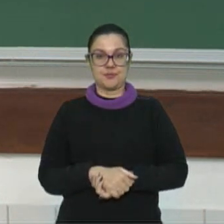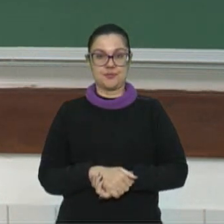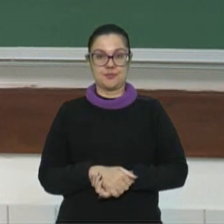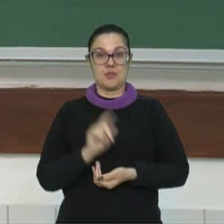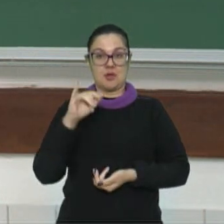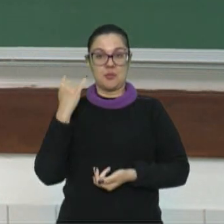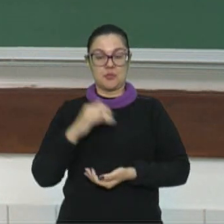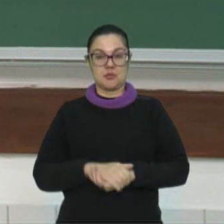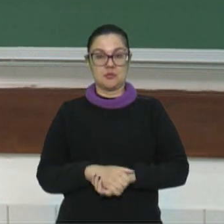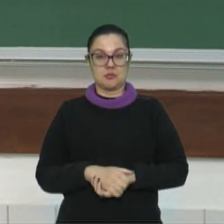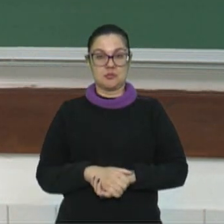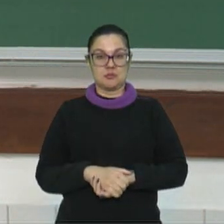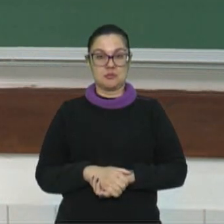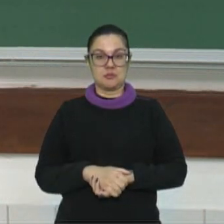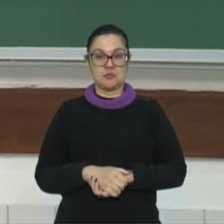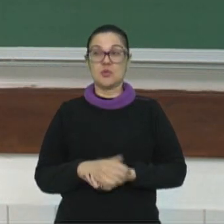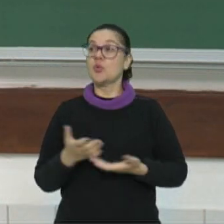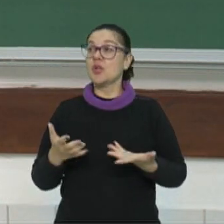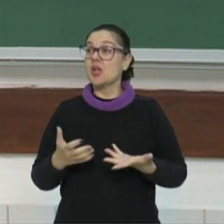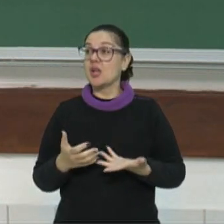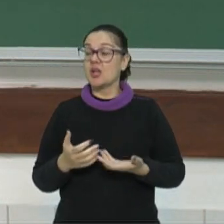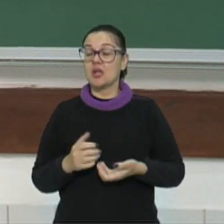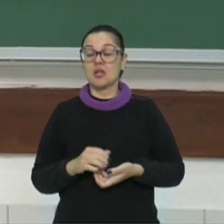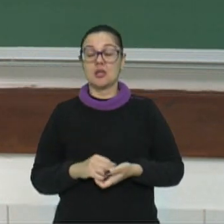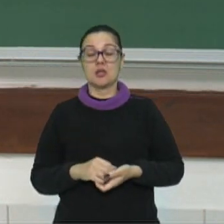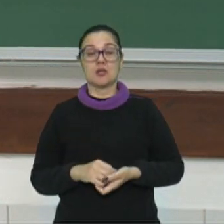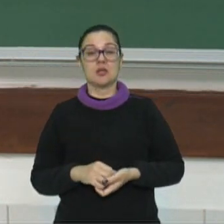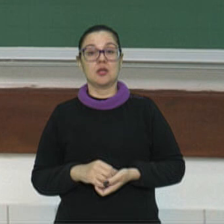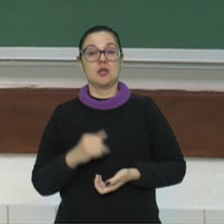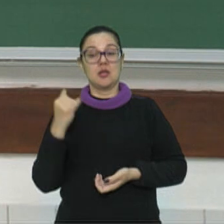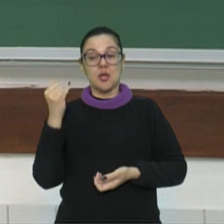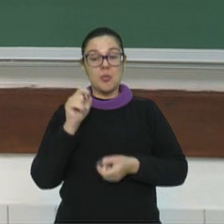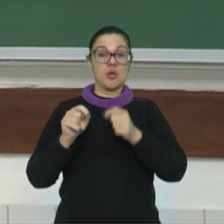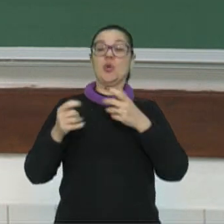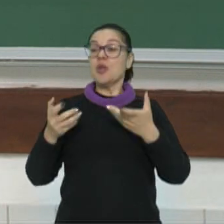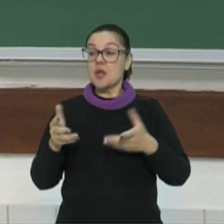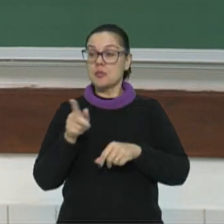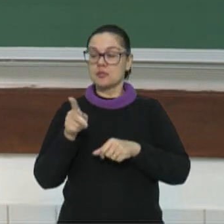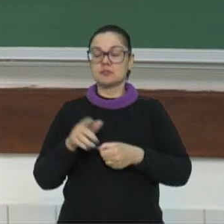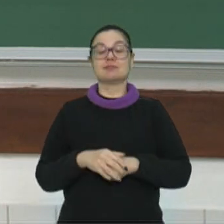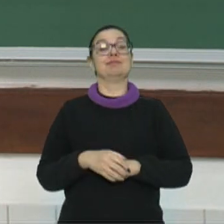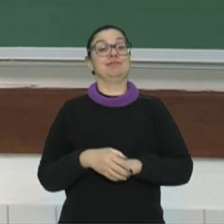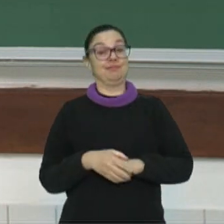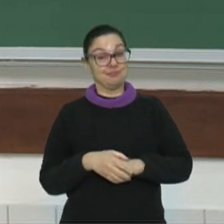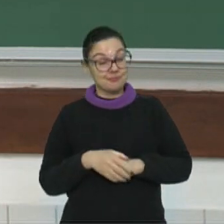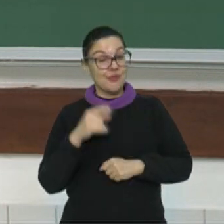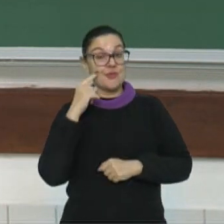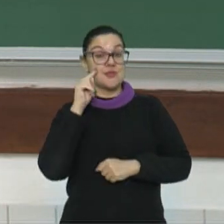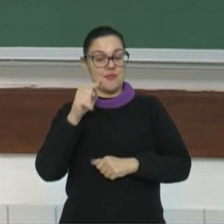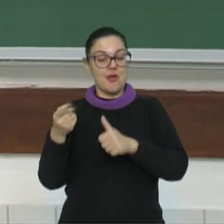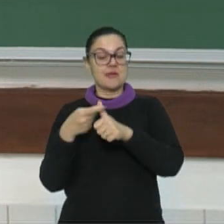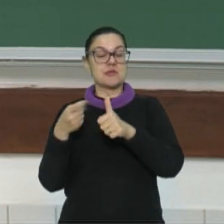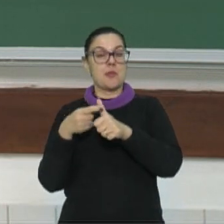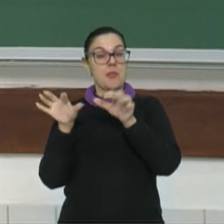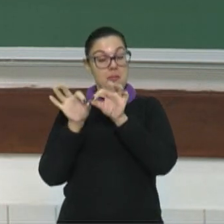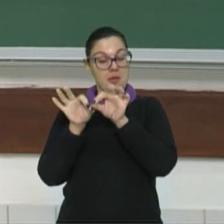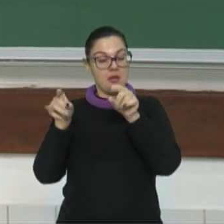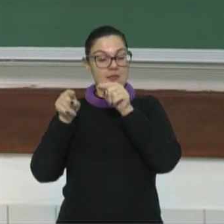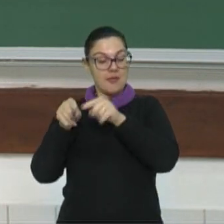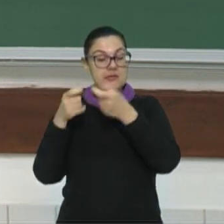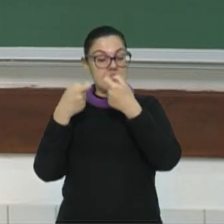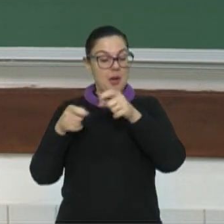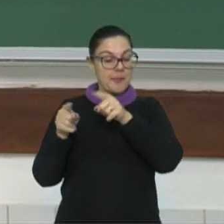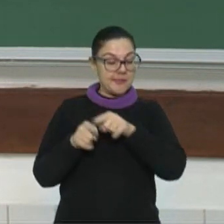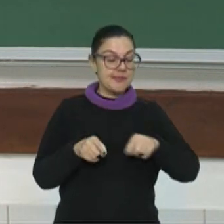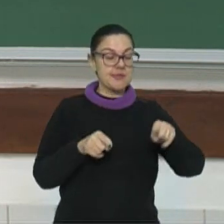É importante. Você vai dizer o que para mim? É importante o que, professora? Veja que essa primeira oração, ela precisa